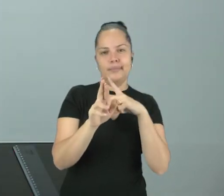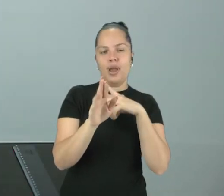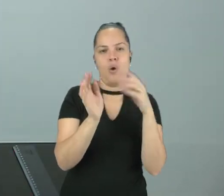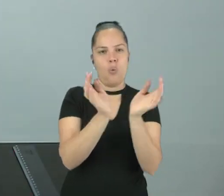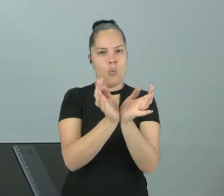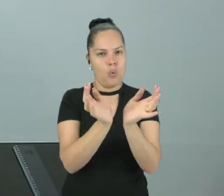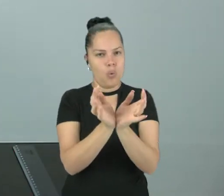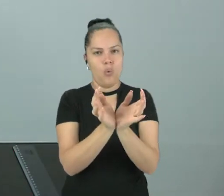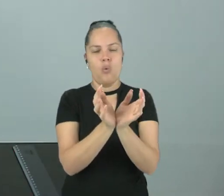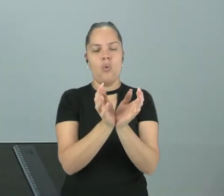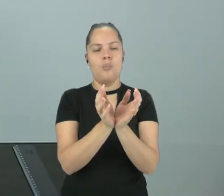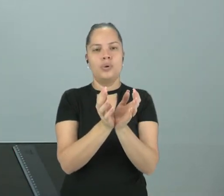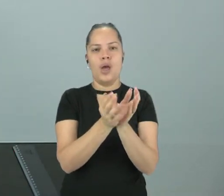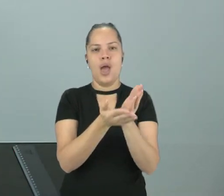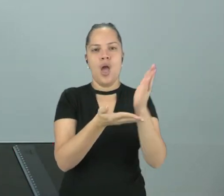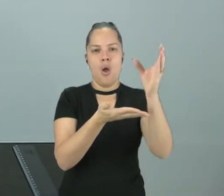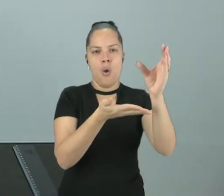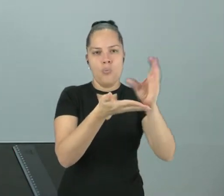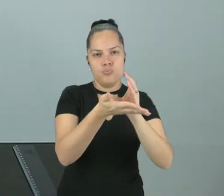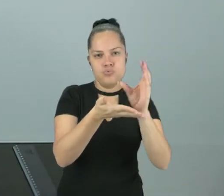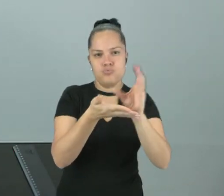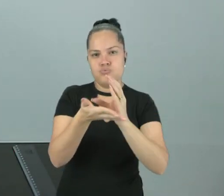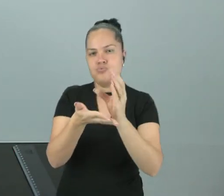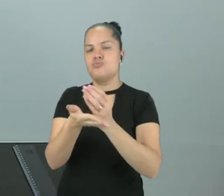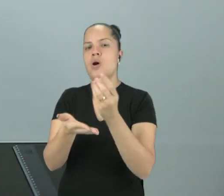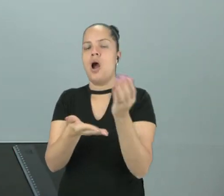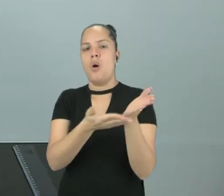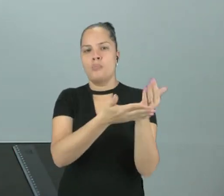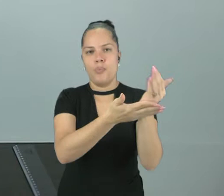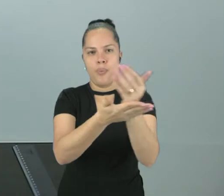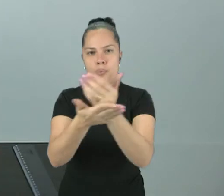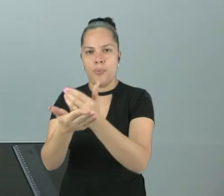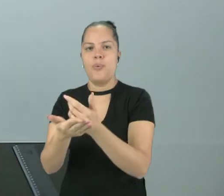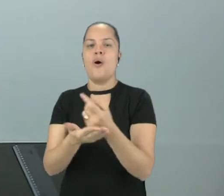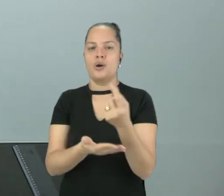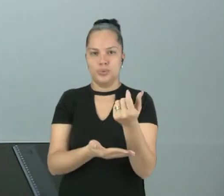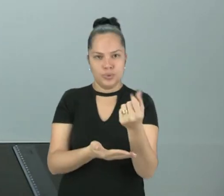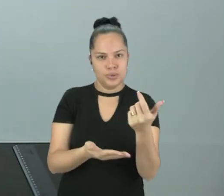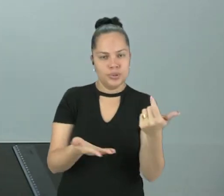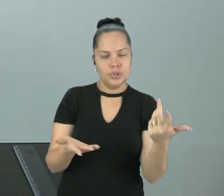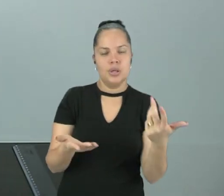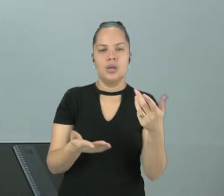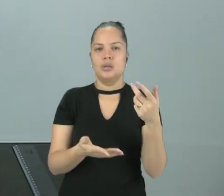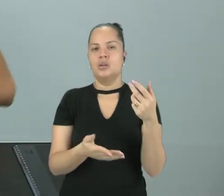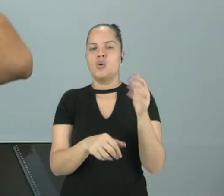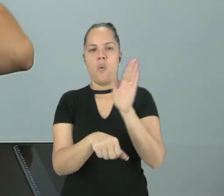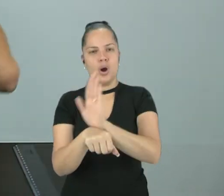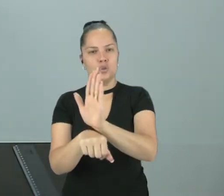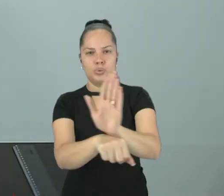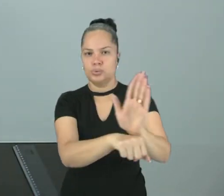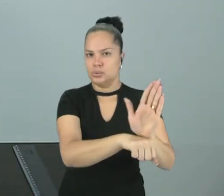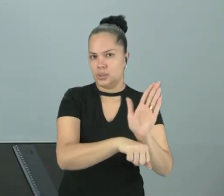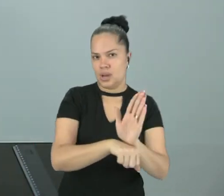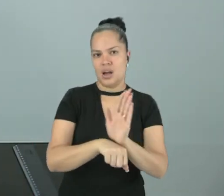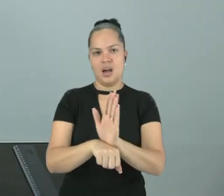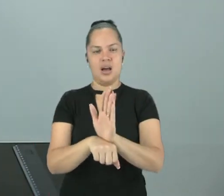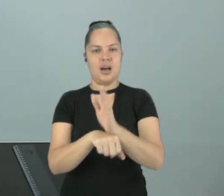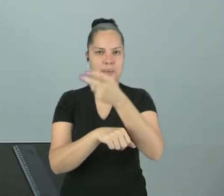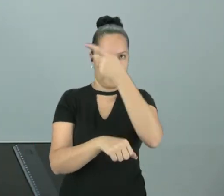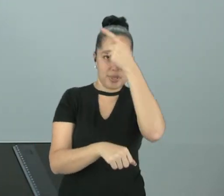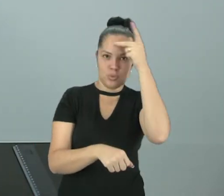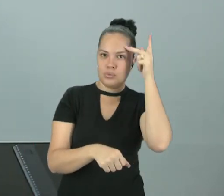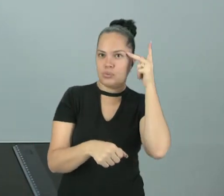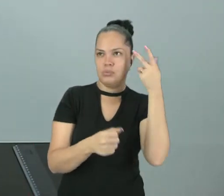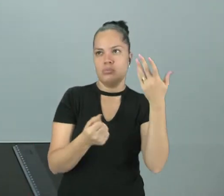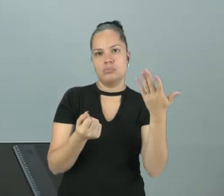Fundos né a festa juninas né beneficente para pessoas que têm né